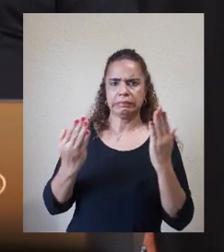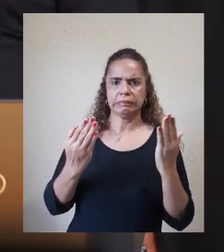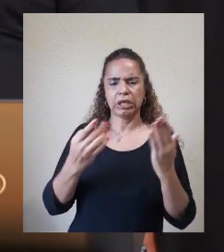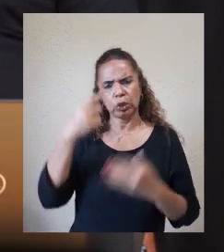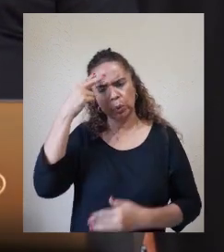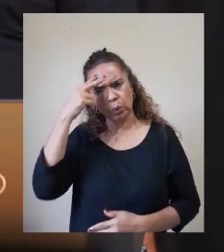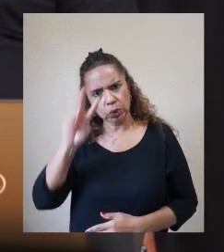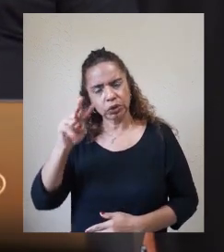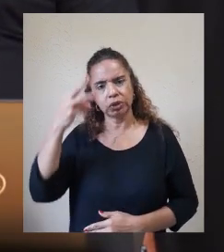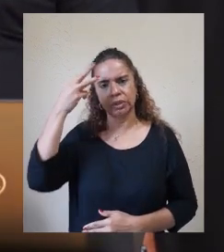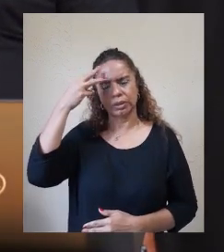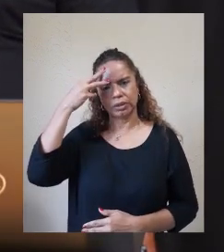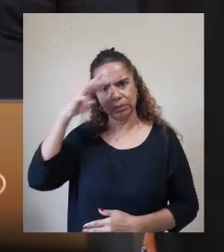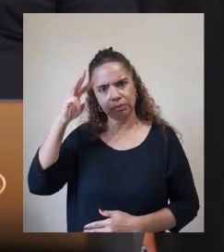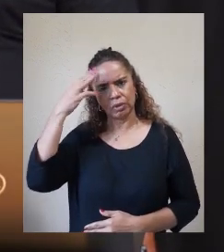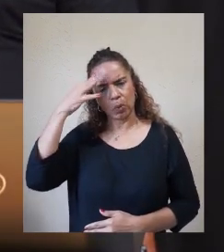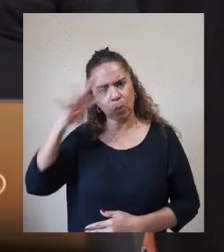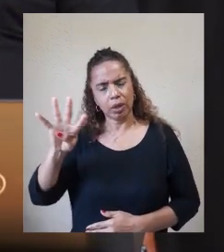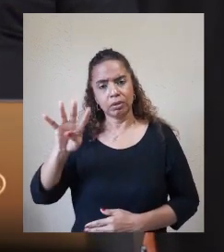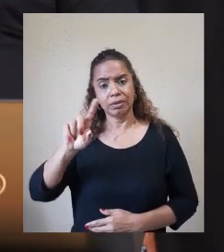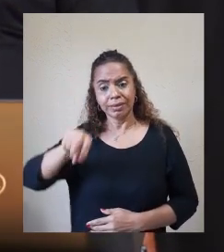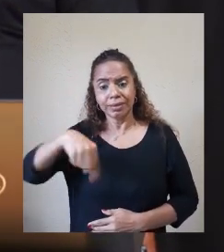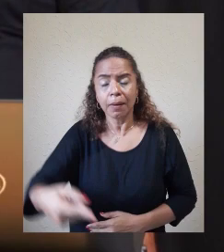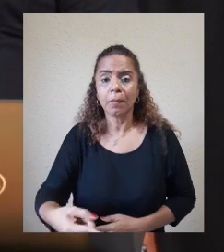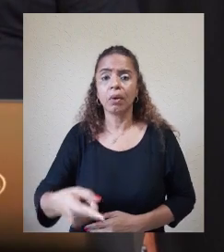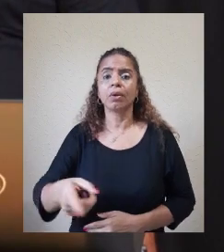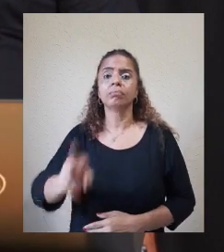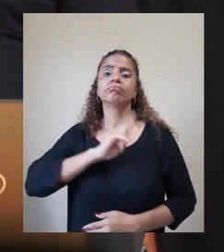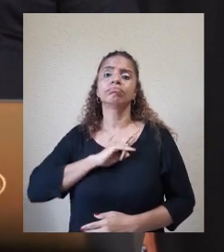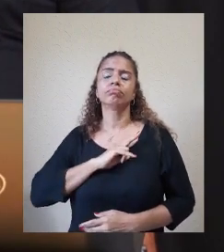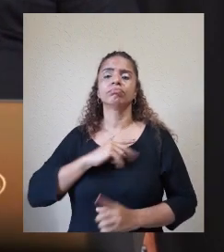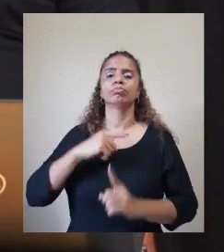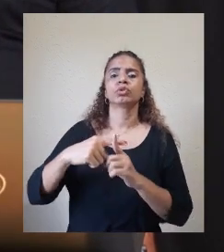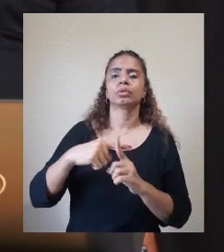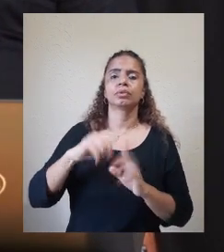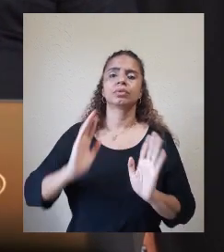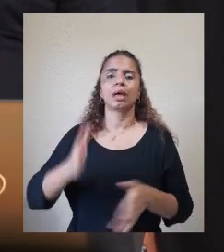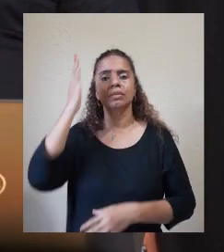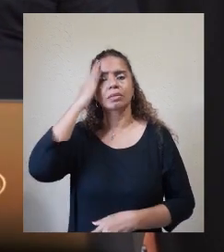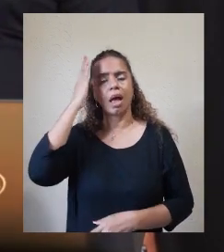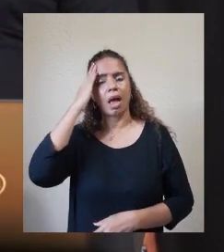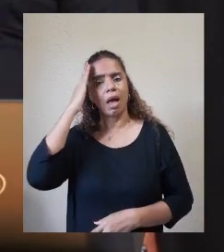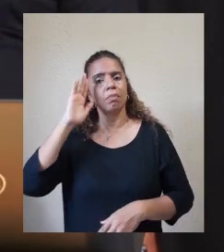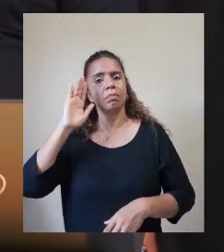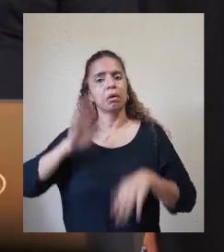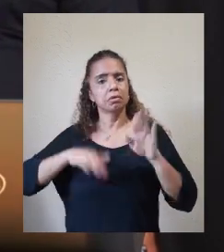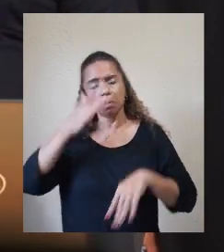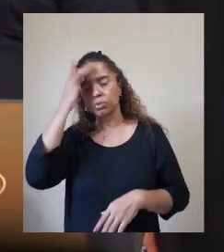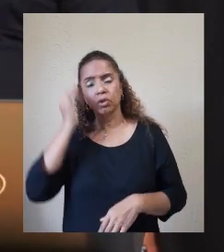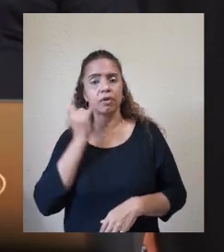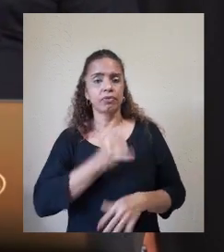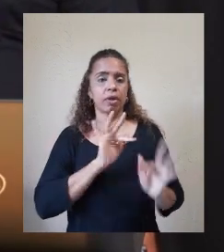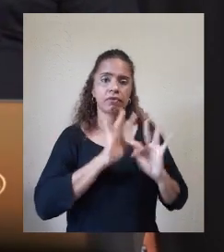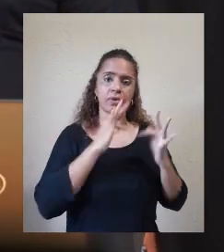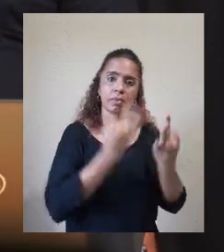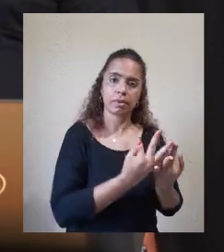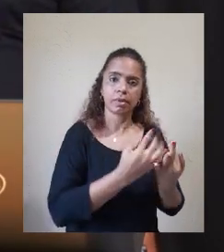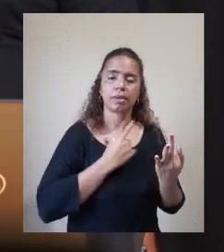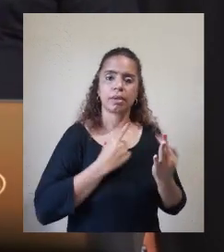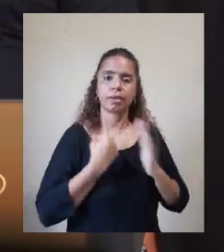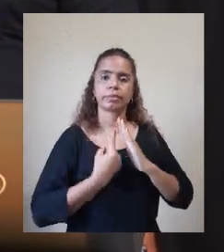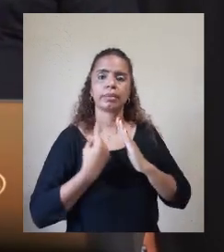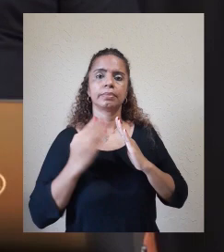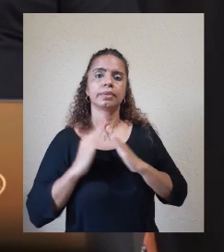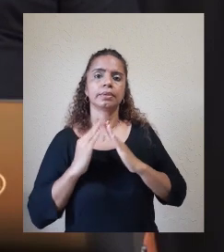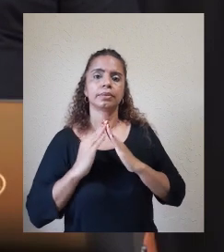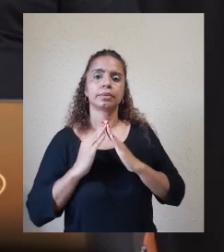E aí você acaba, o cara é positivo, o cara sabe que é positivo, já divulgou para a família que é positivo, estou em isolamento, mas ele só vai entrar na conta daqui 3,